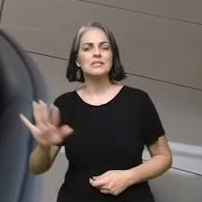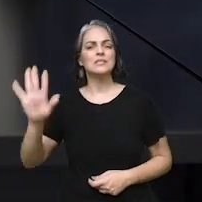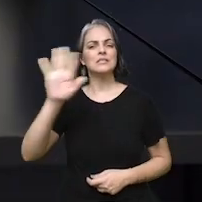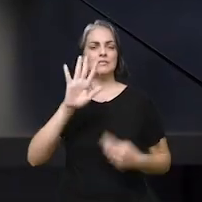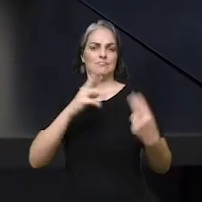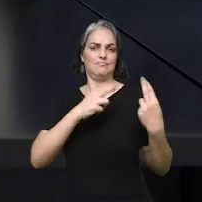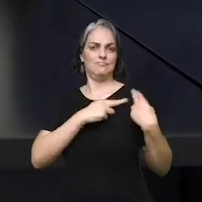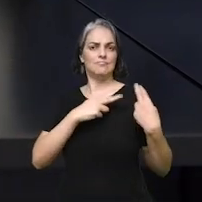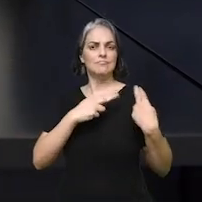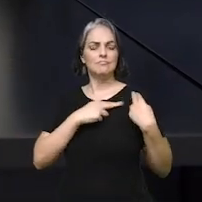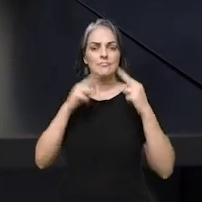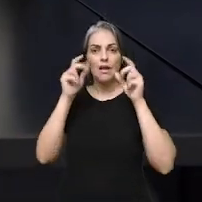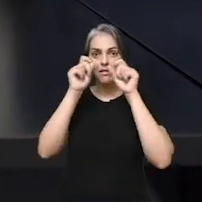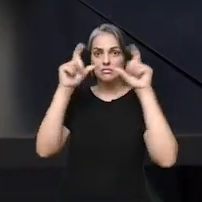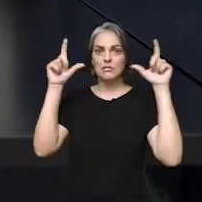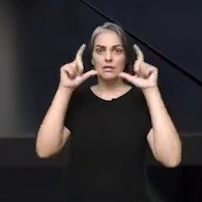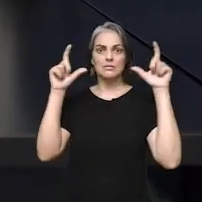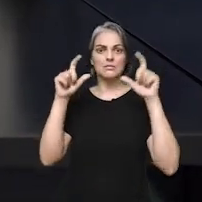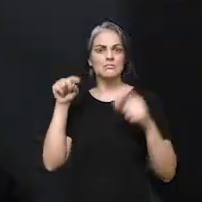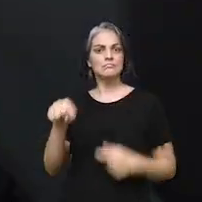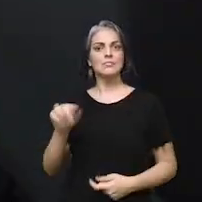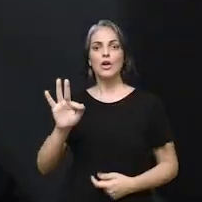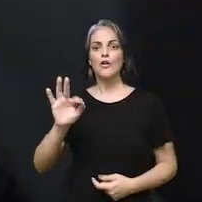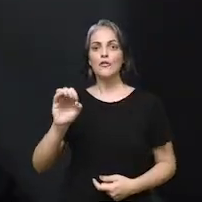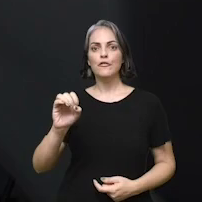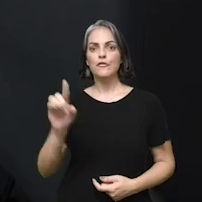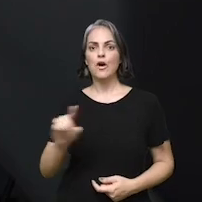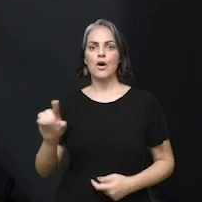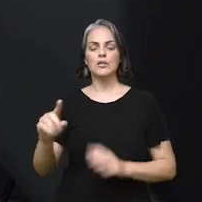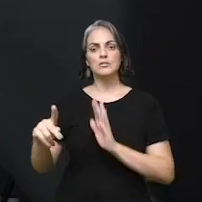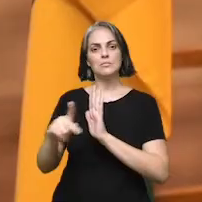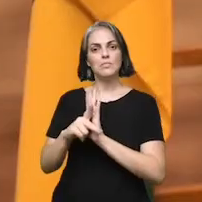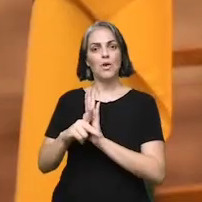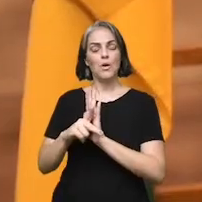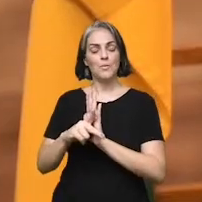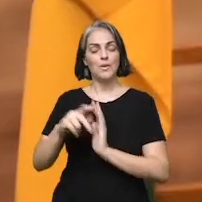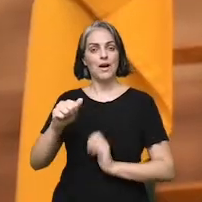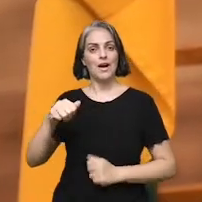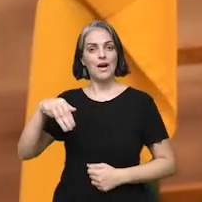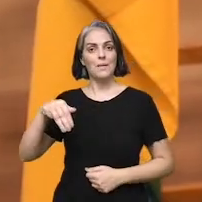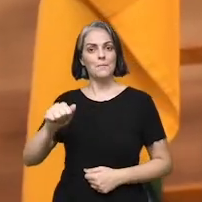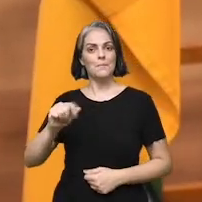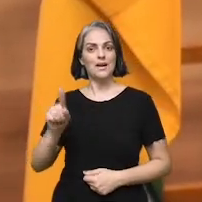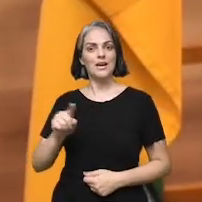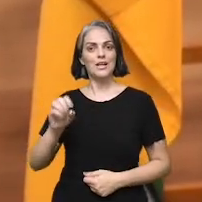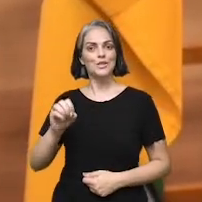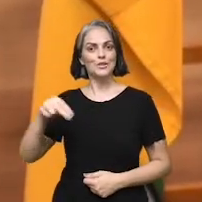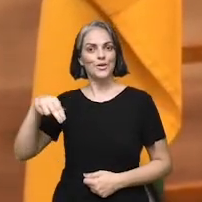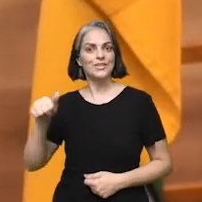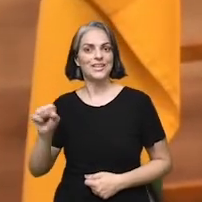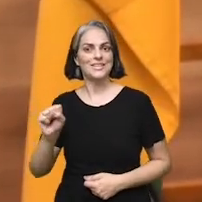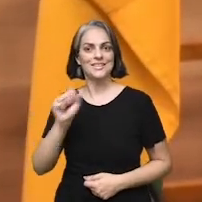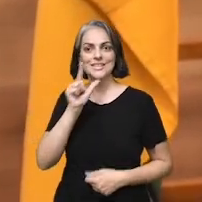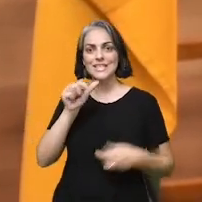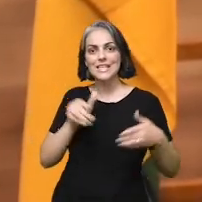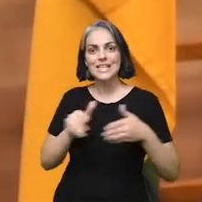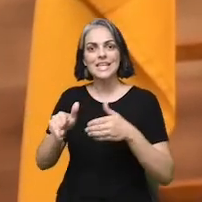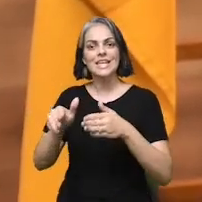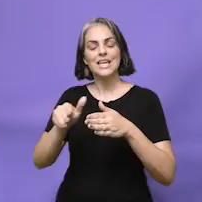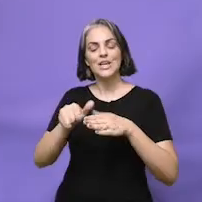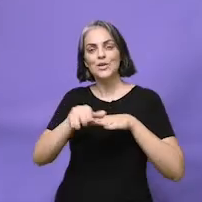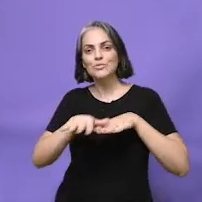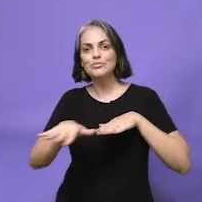gente está falando da Foz do Amazonas, a gente está falando do encontro das águas do rio com o mar, a gente está falando de um